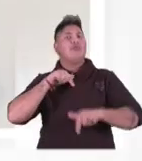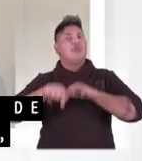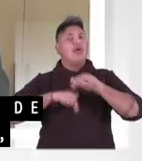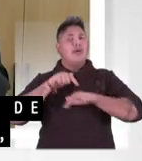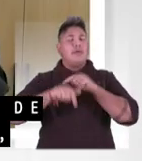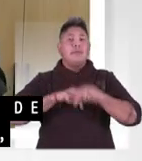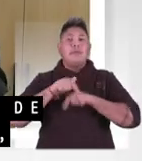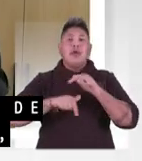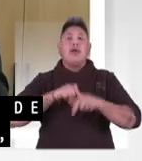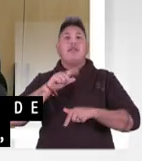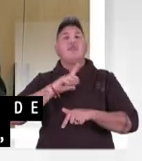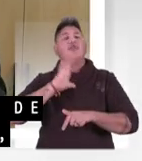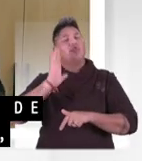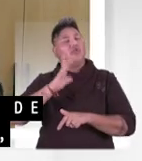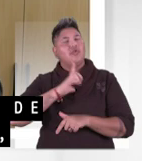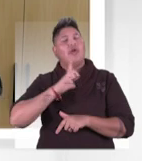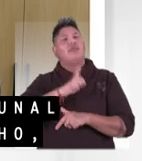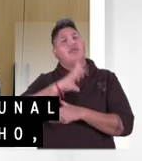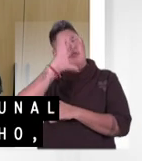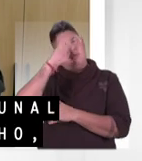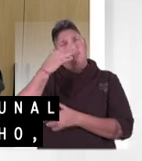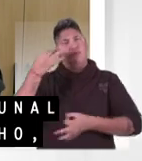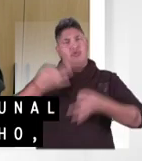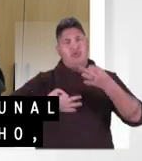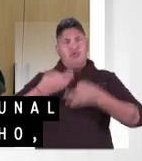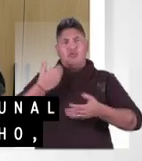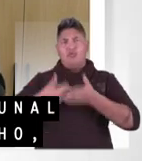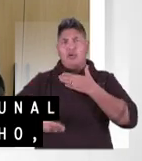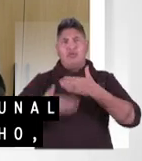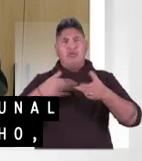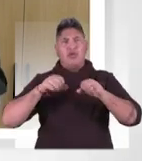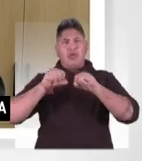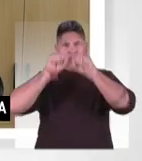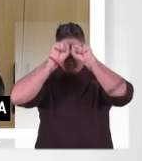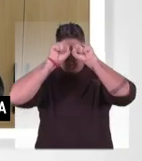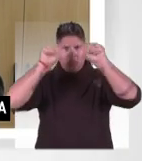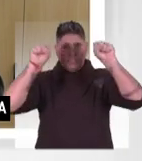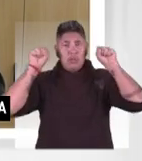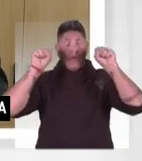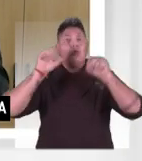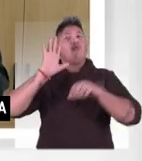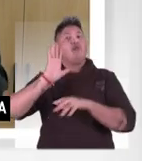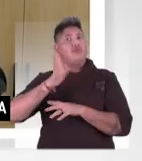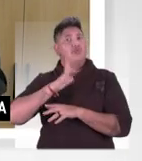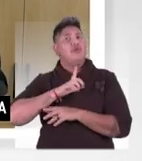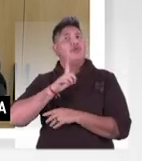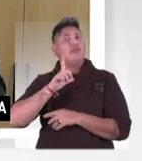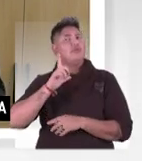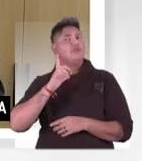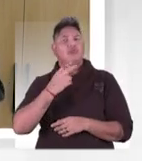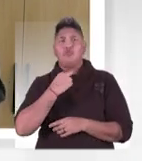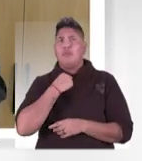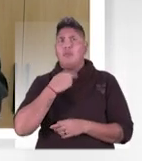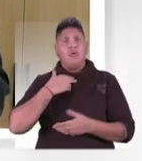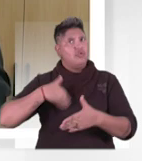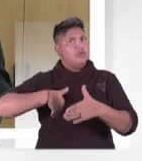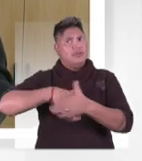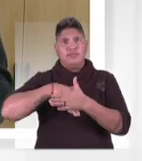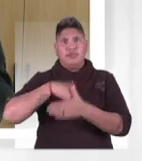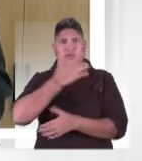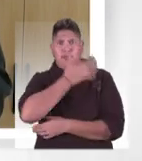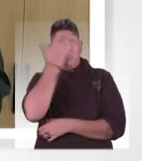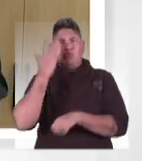trabalho. E a jurisprudência de vários tribunais, em especial do Tribunal Superior do Trabalho, tem reconhecido a impossibilidade de demissão